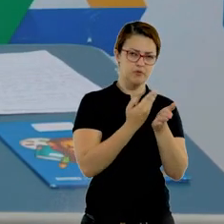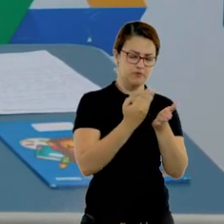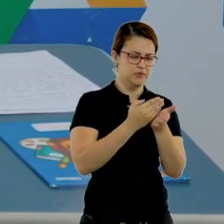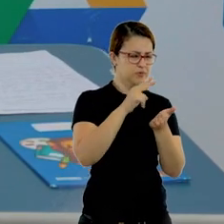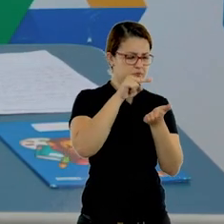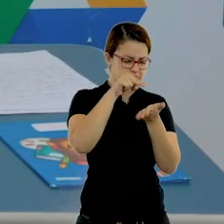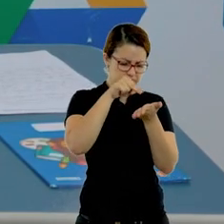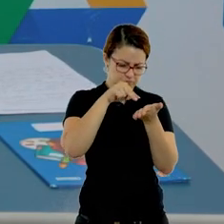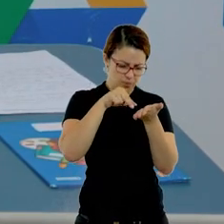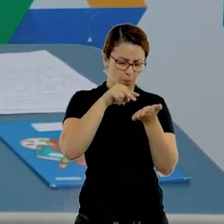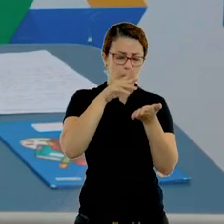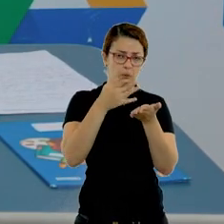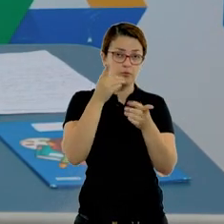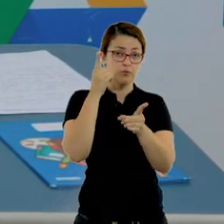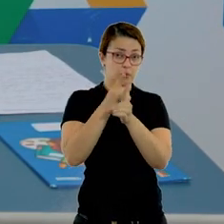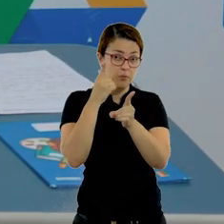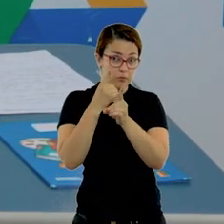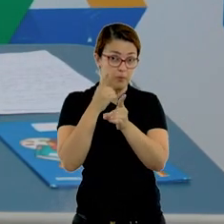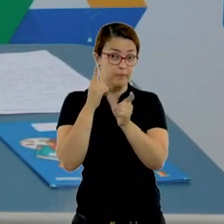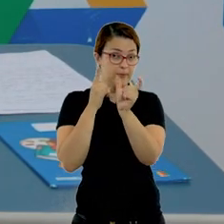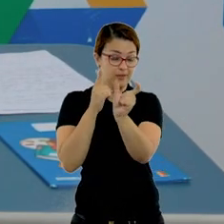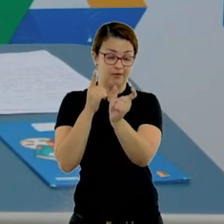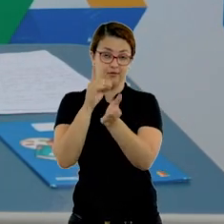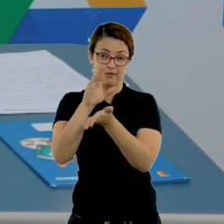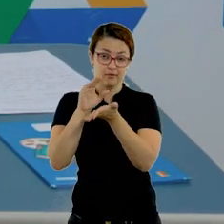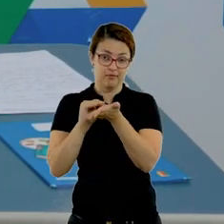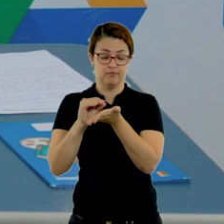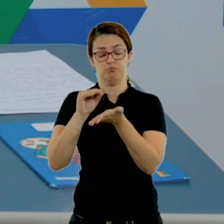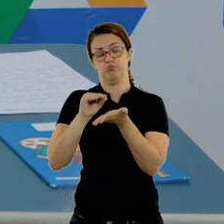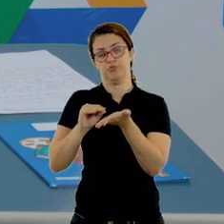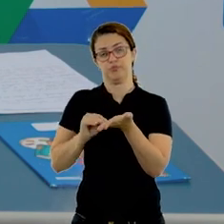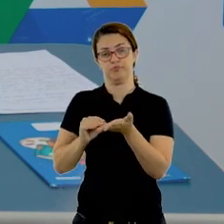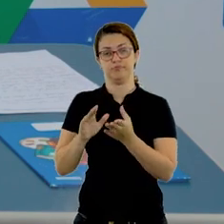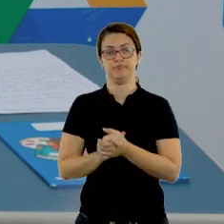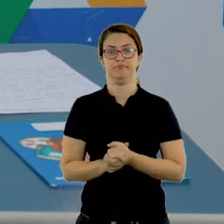certo? Pega o livrinho e anota aí quais são as palavrinhas que vocês encontraram.